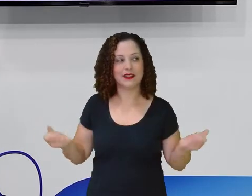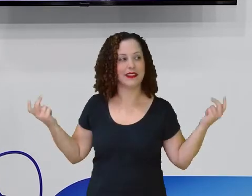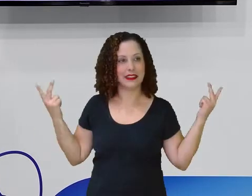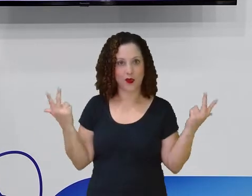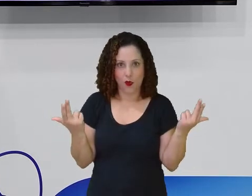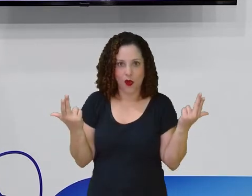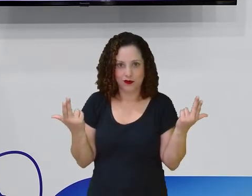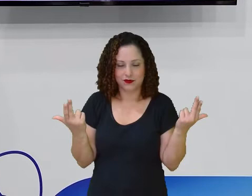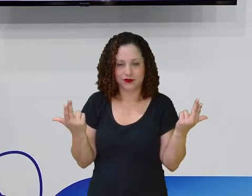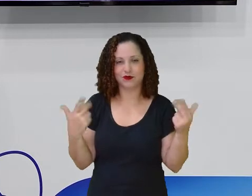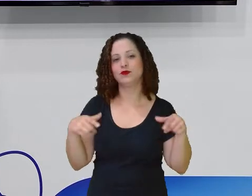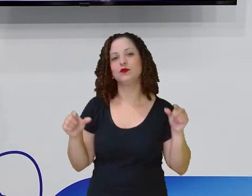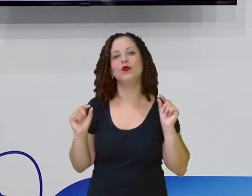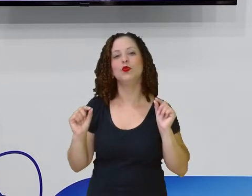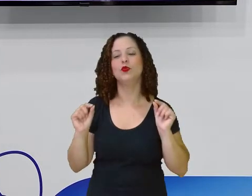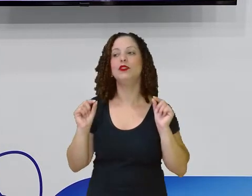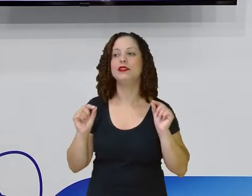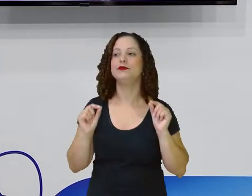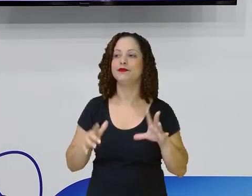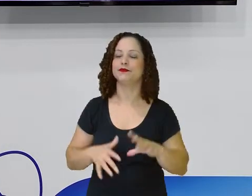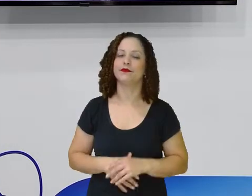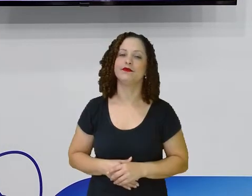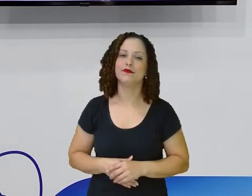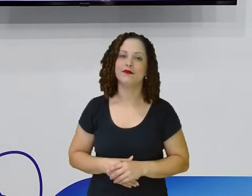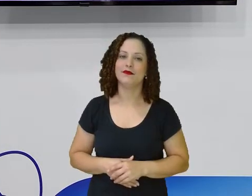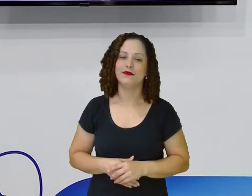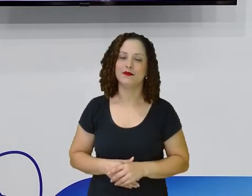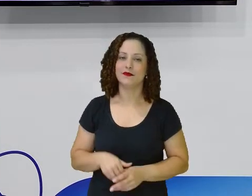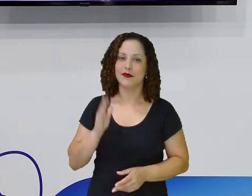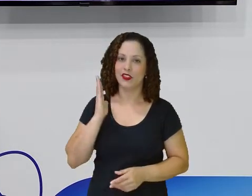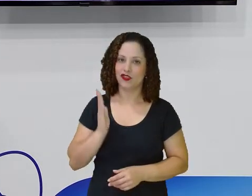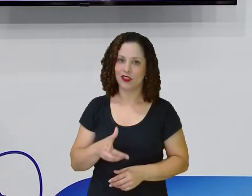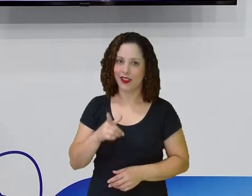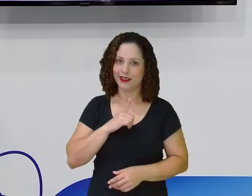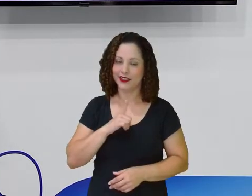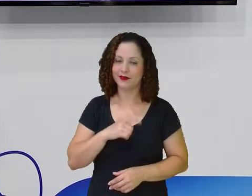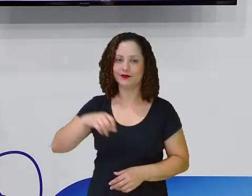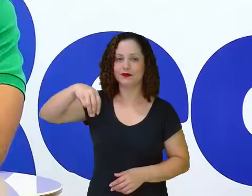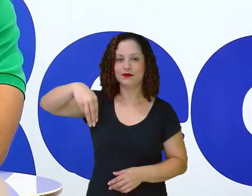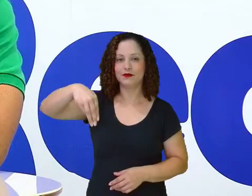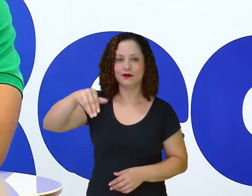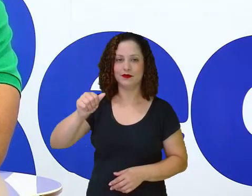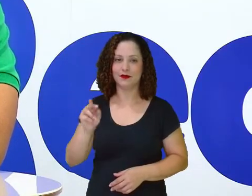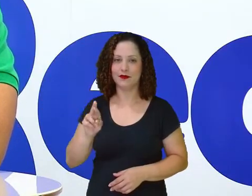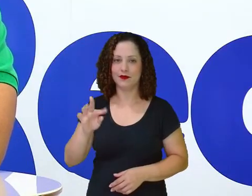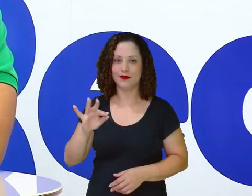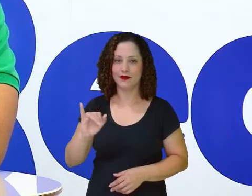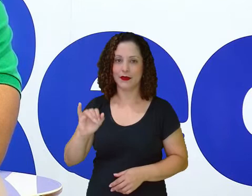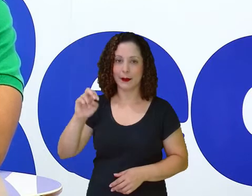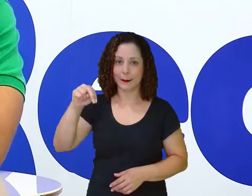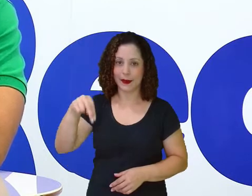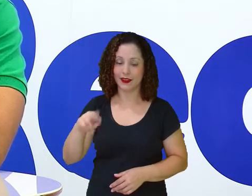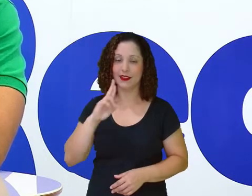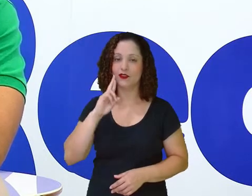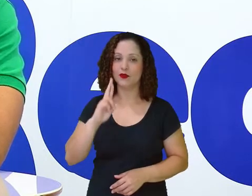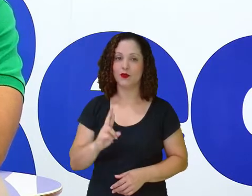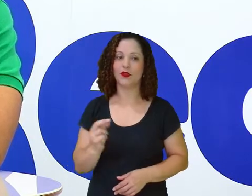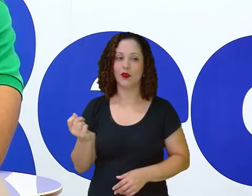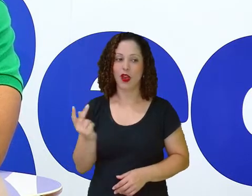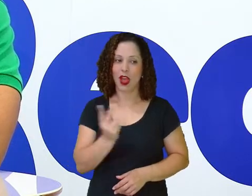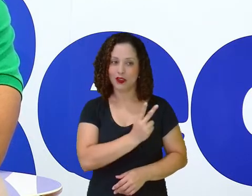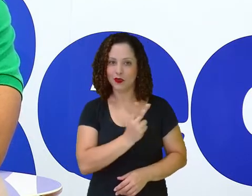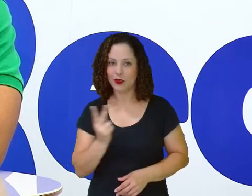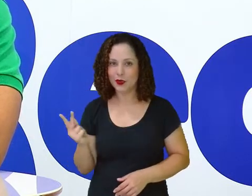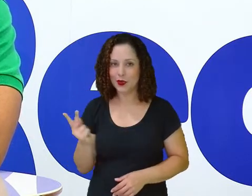de parecido aí nas duas narrativas? E aí, professores, estão dizendo alguma coisa? Martim colocou aqui, as duas dormiram por